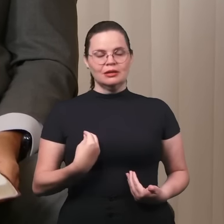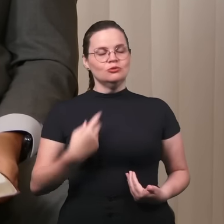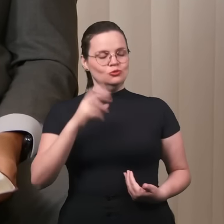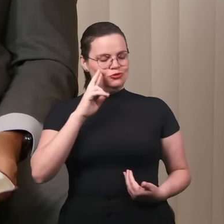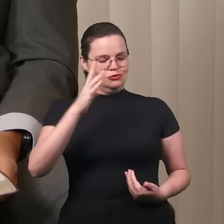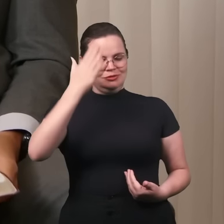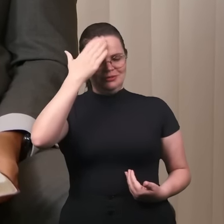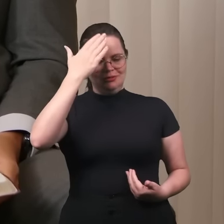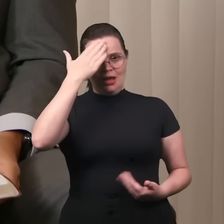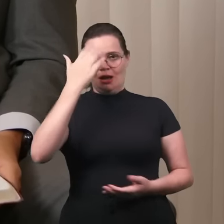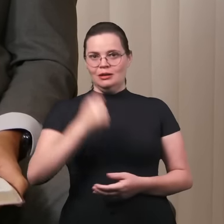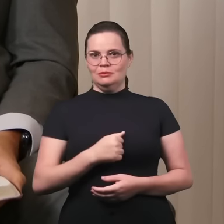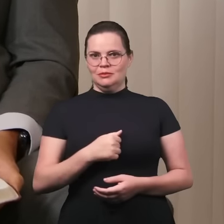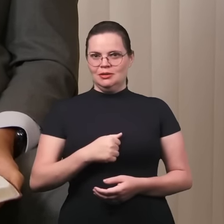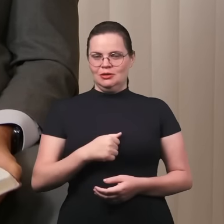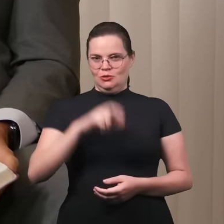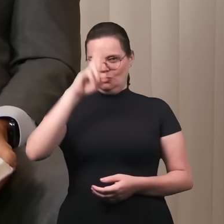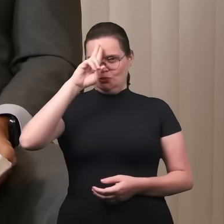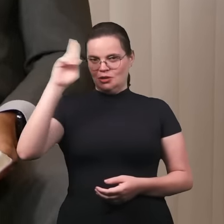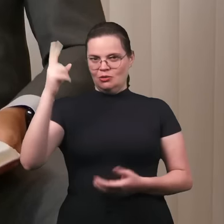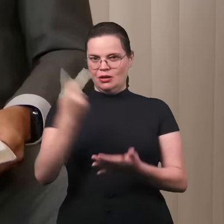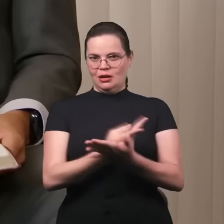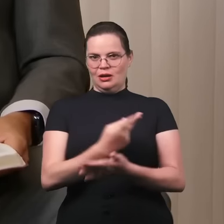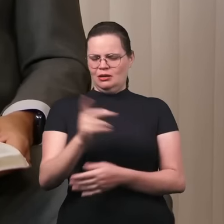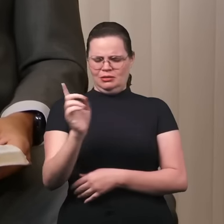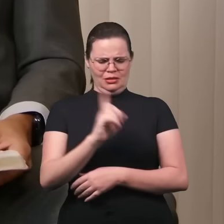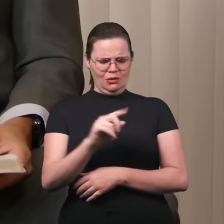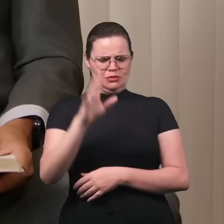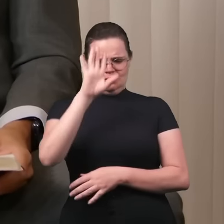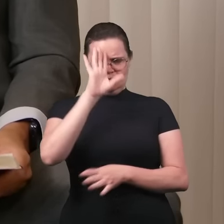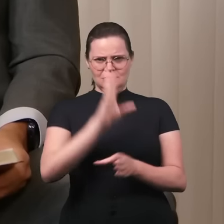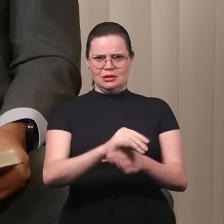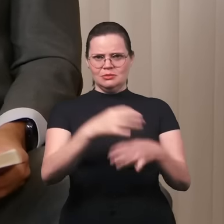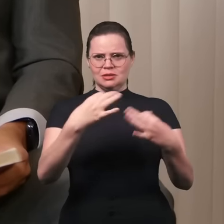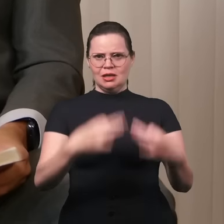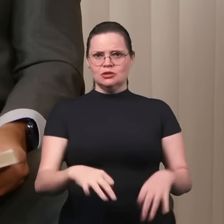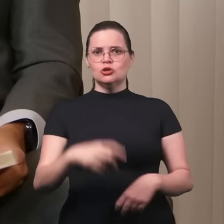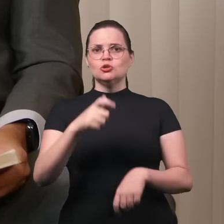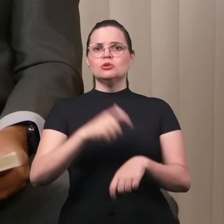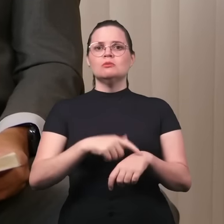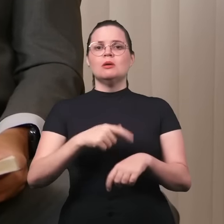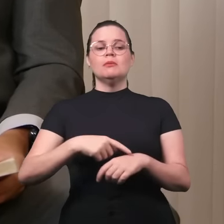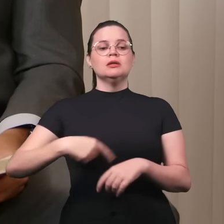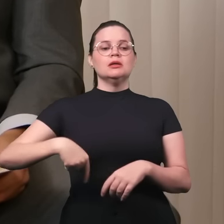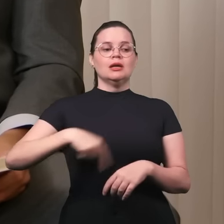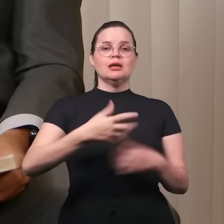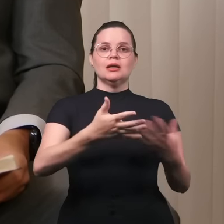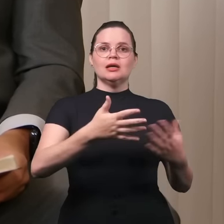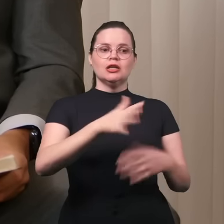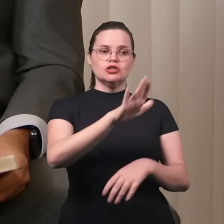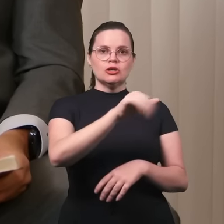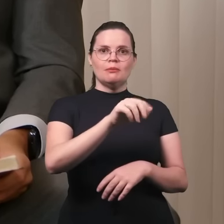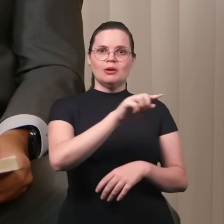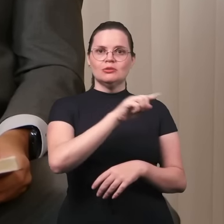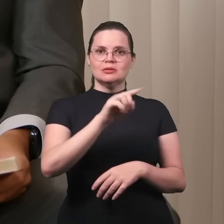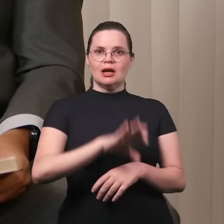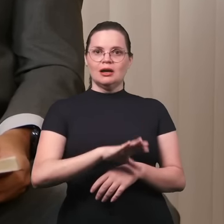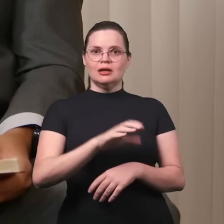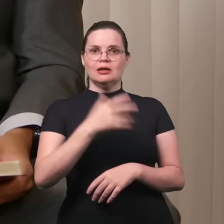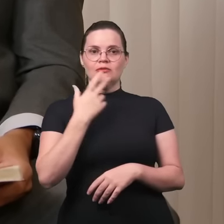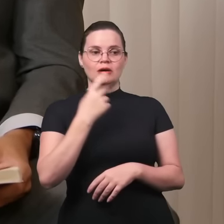não erra o endereço, não. Quando ele queria falar com Zacarias, ele chamou o anjo, né? Disse assim, ó, desce